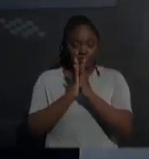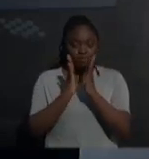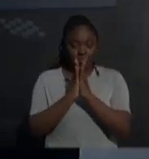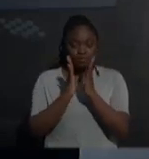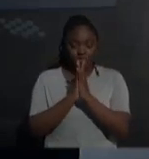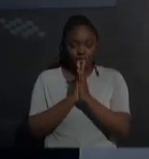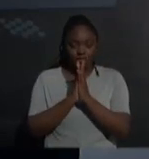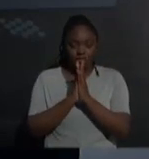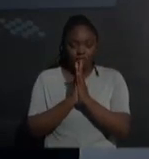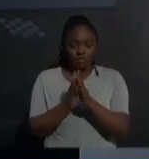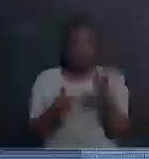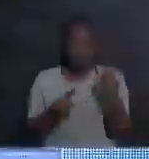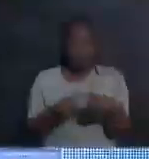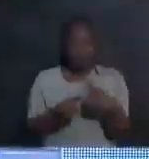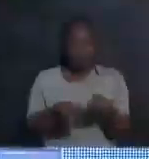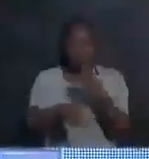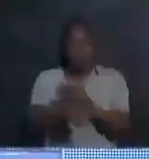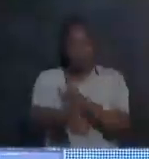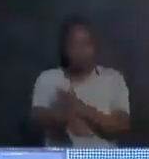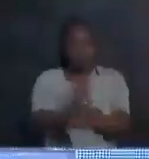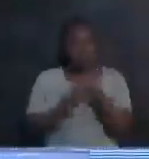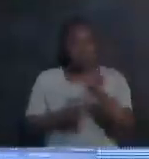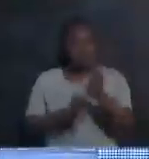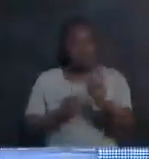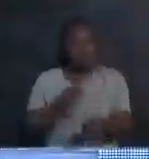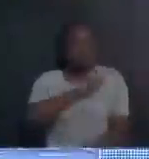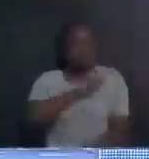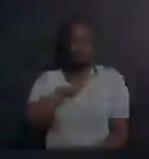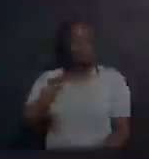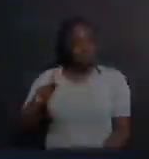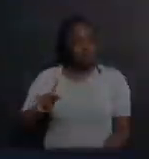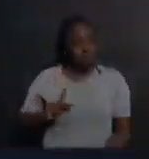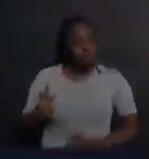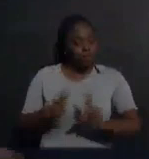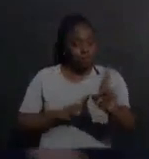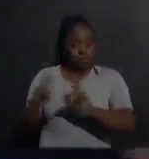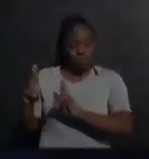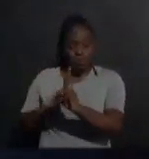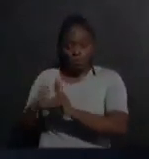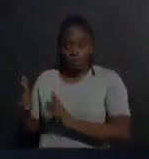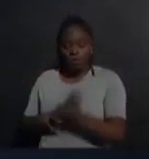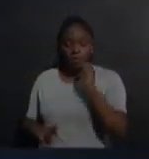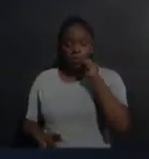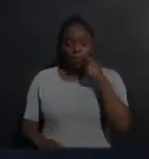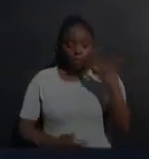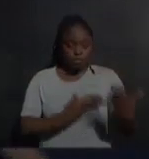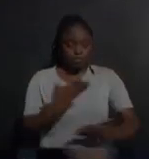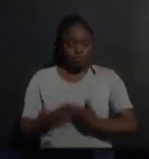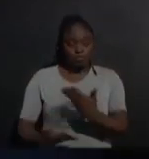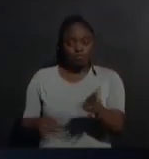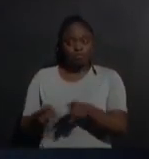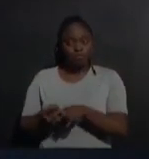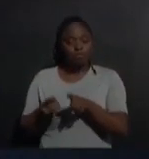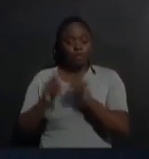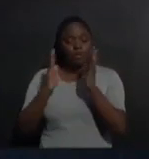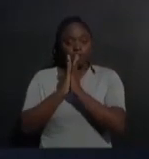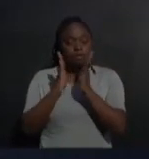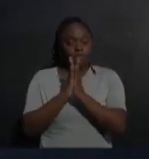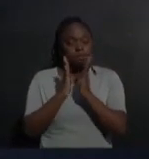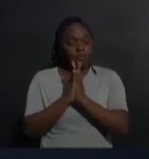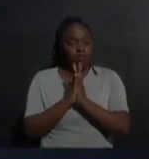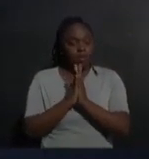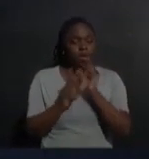Porque eles se dedicavam ao ensino dos apóstolos, à comunhão, partir do pão e às... Orações. O que é oração? Primeiro, um